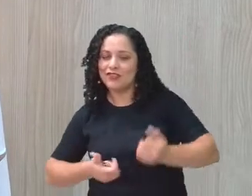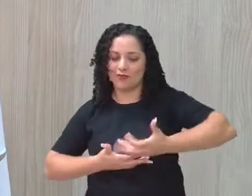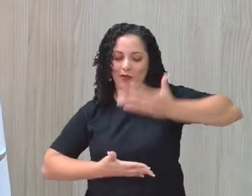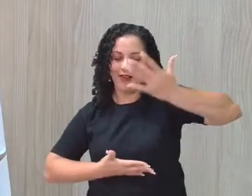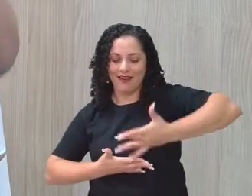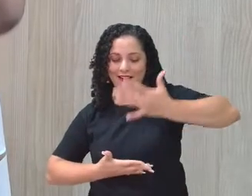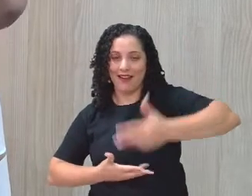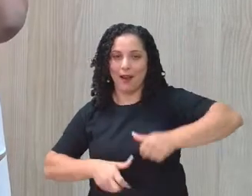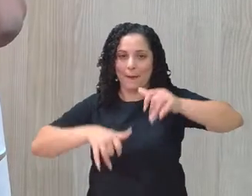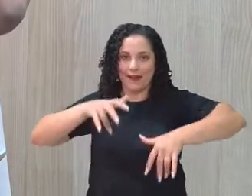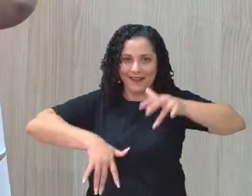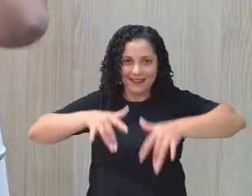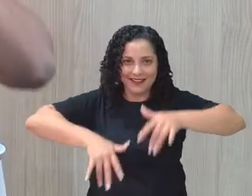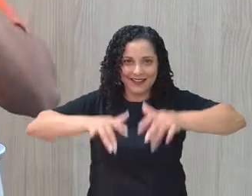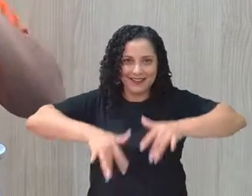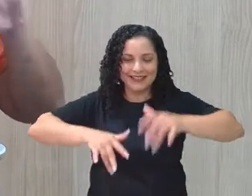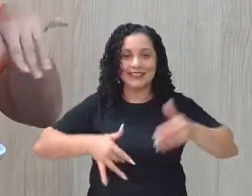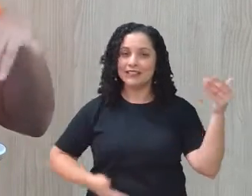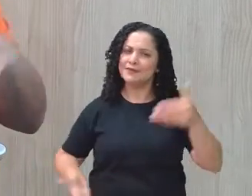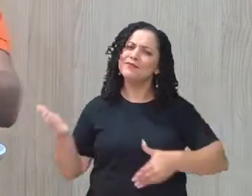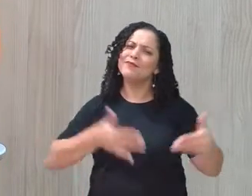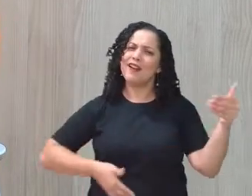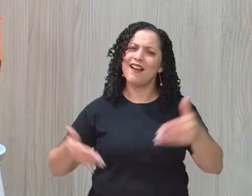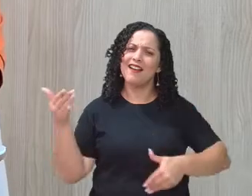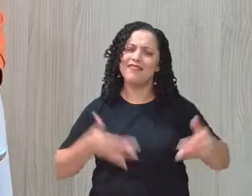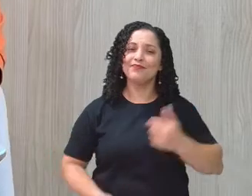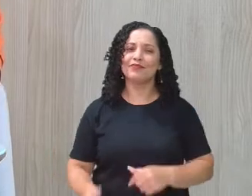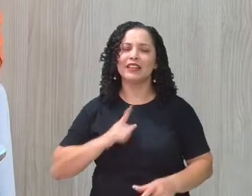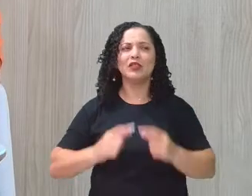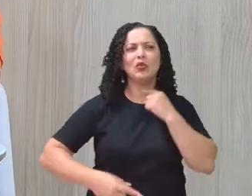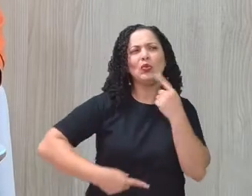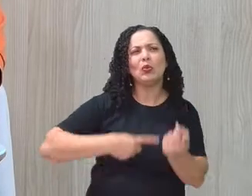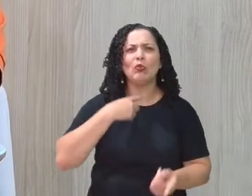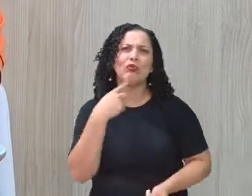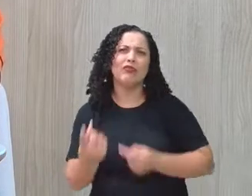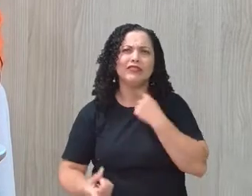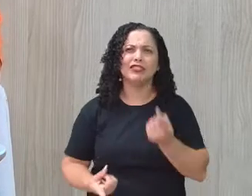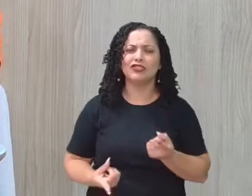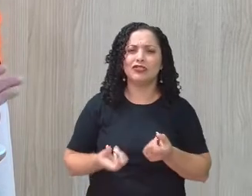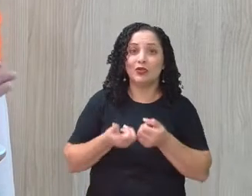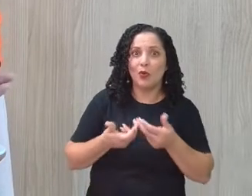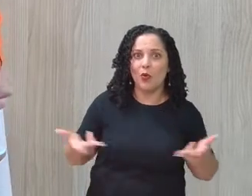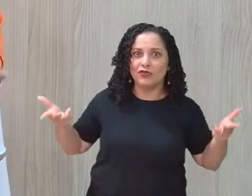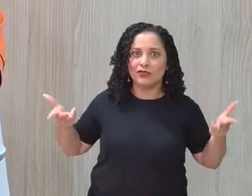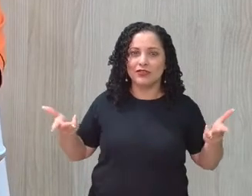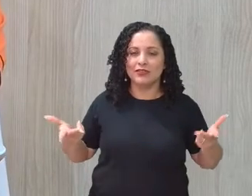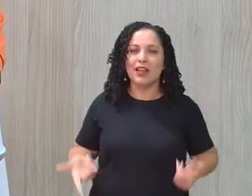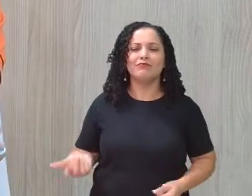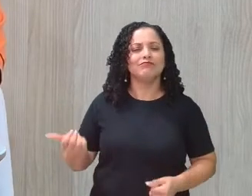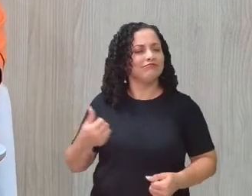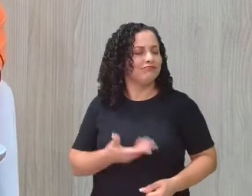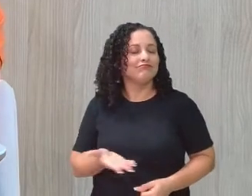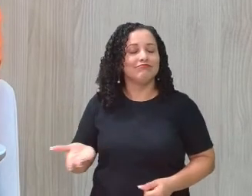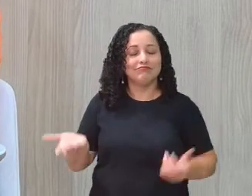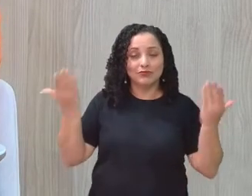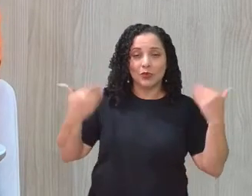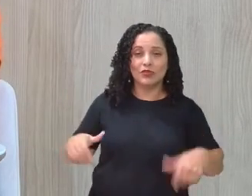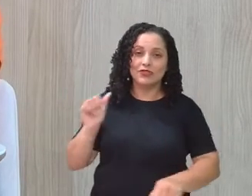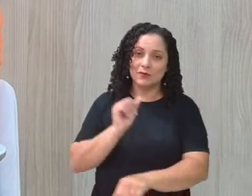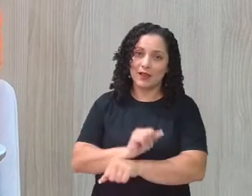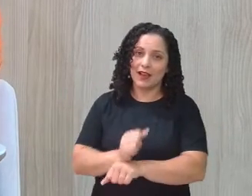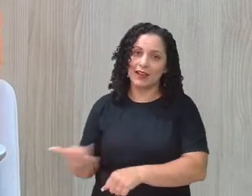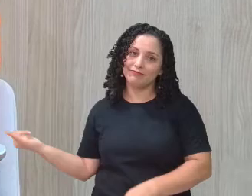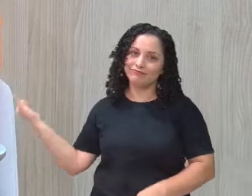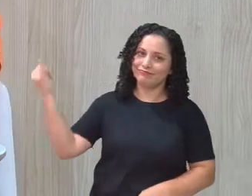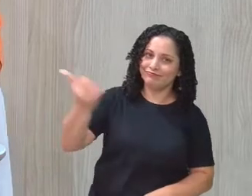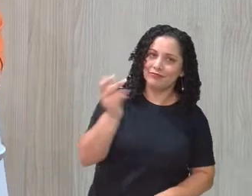de vocês. E qualquer dúvida, qualquer comentário, estou aqui, eu passo qualquer coisa que vocês disserem para a professora